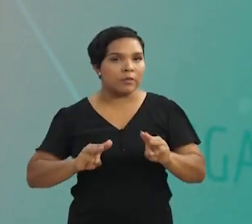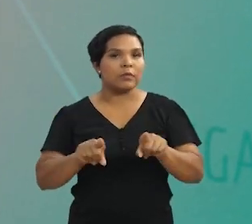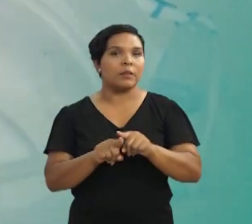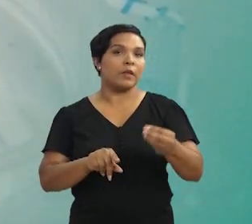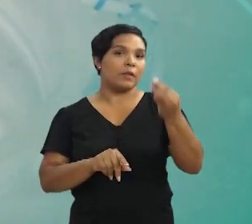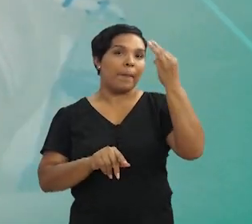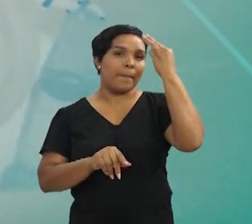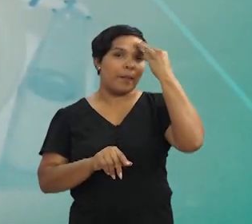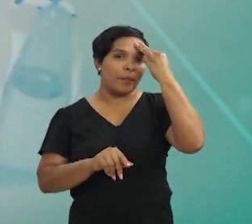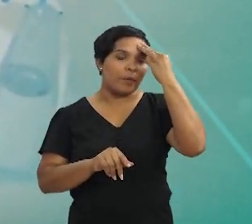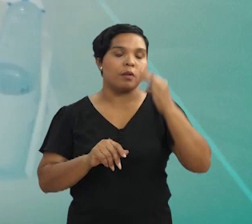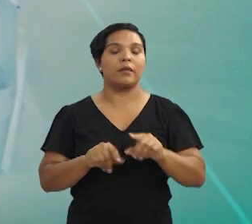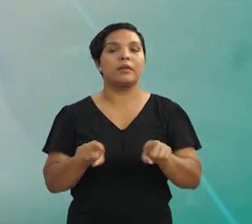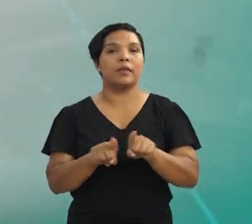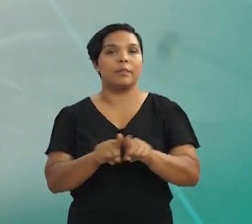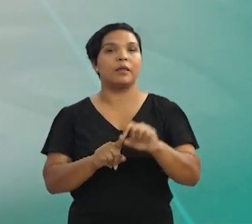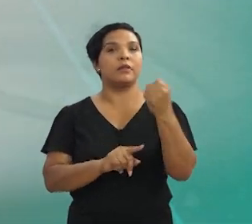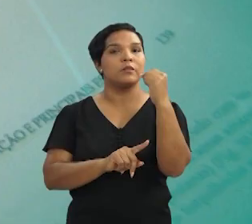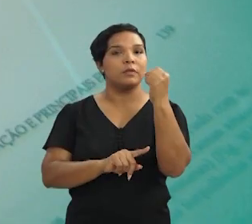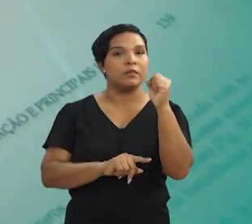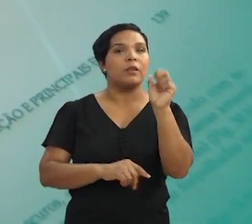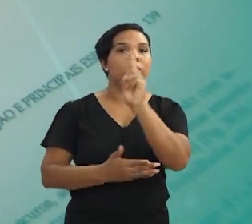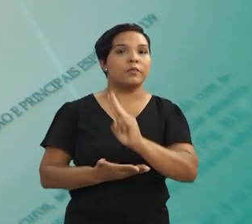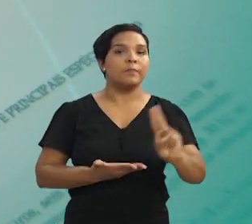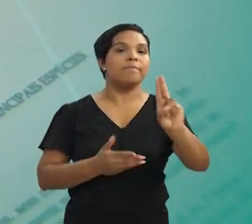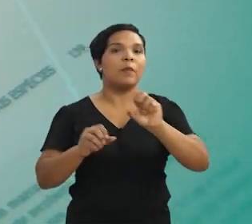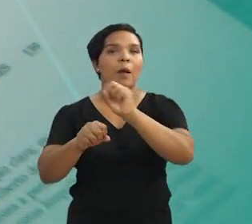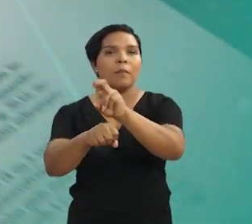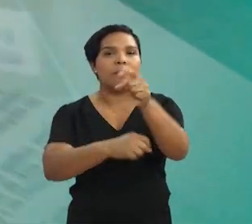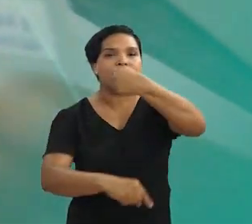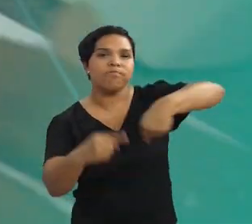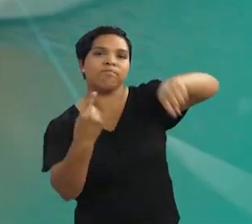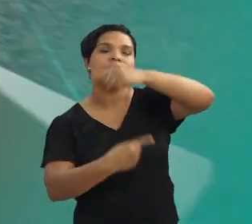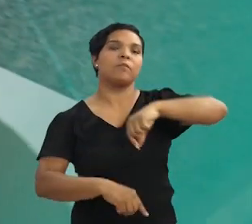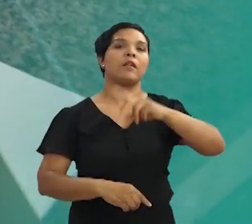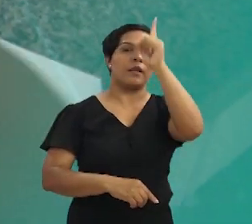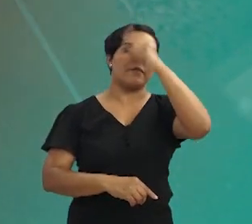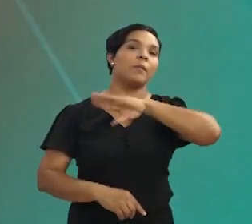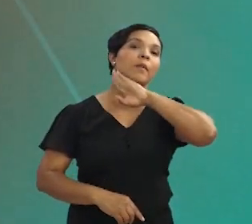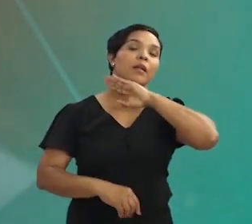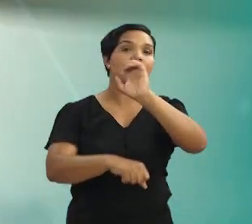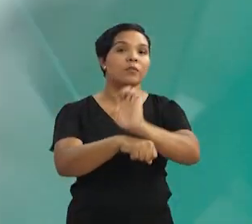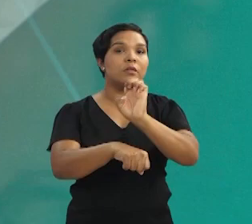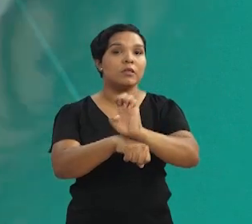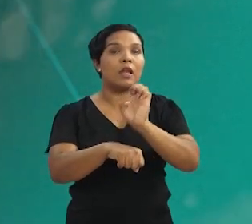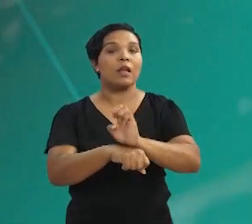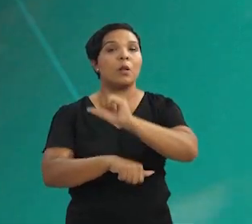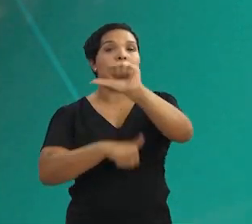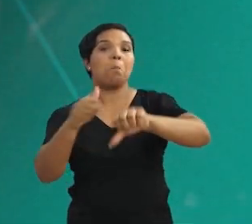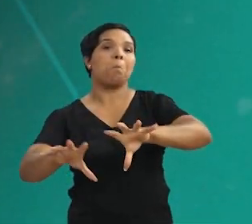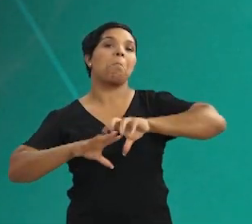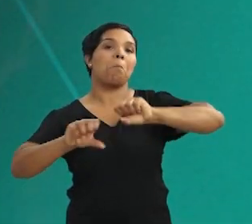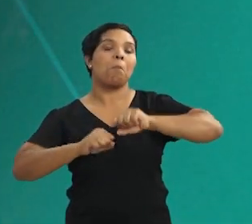memória. Universidade Federal de Sergipe investiga a circulação do vírus da febre amarela no estado, identificando vetores